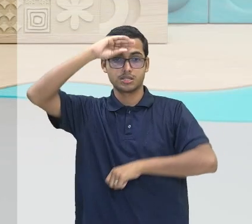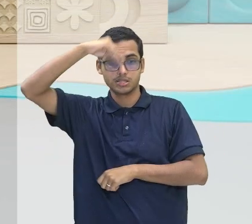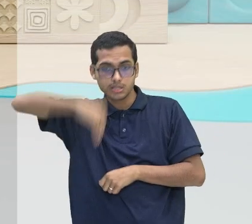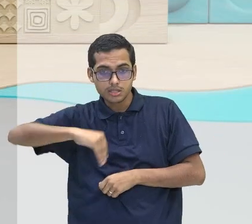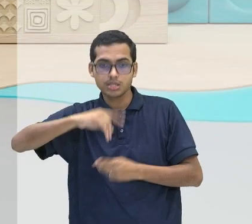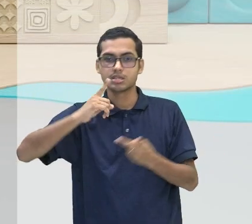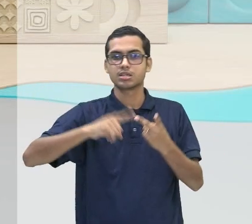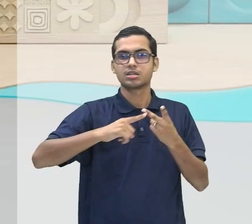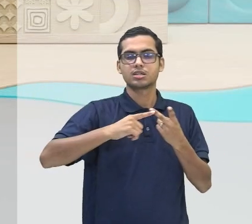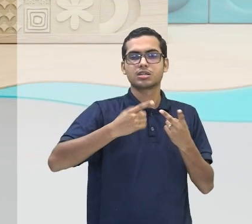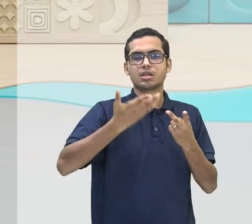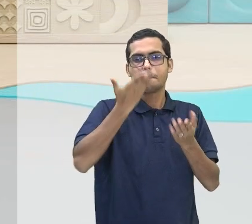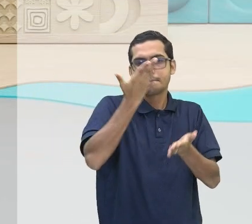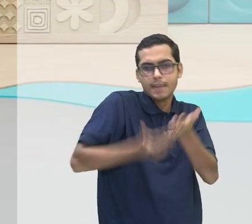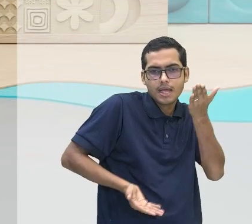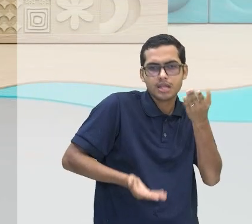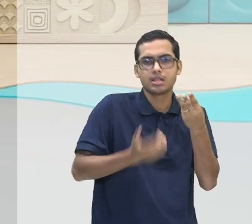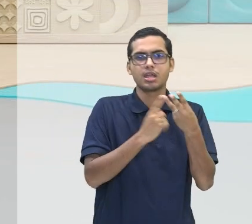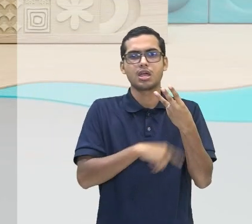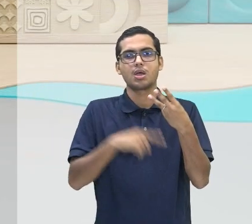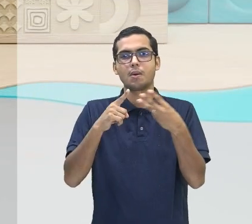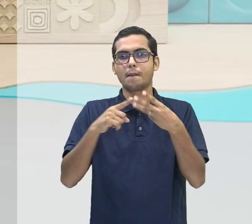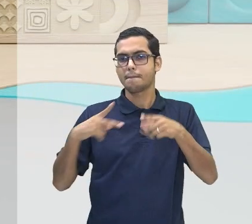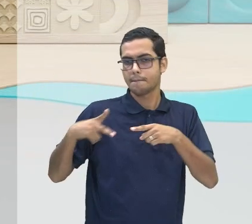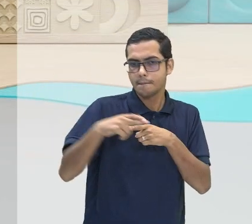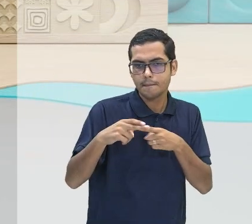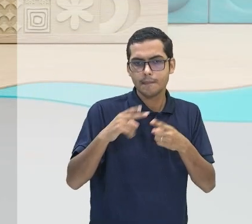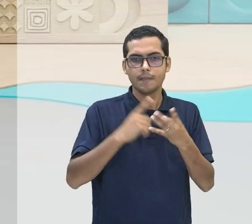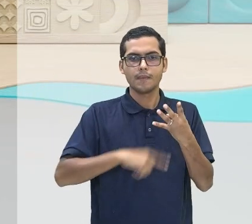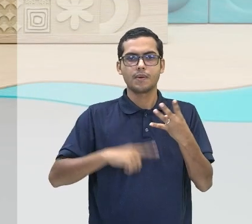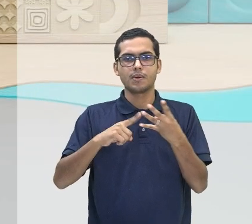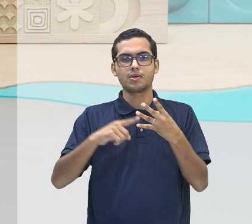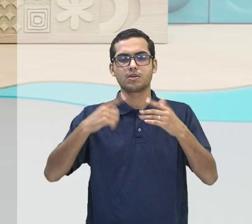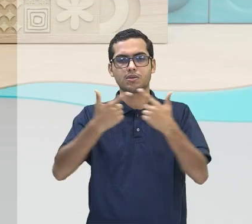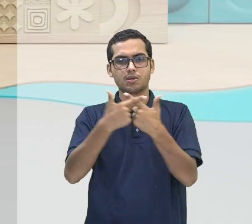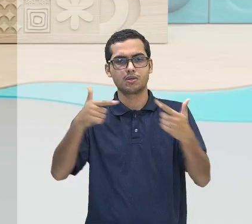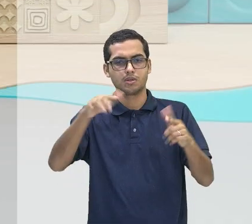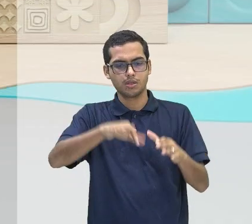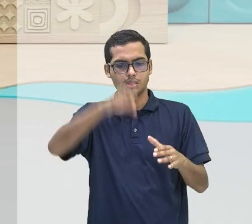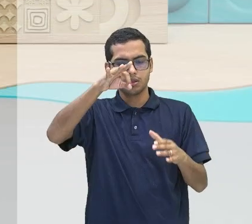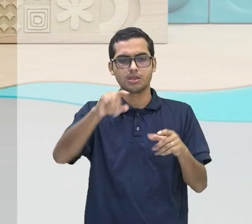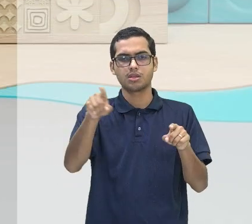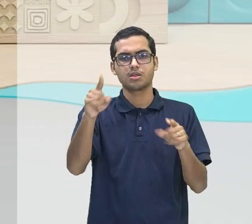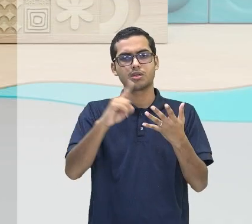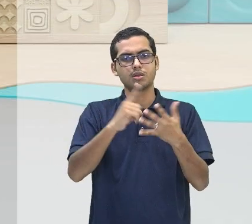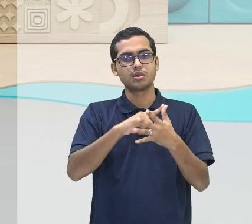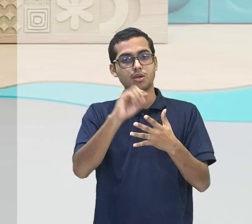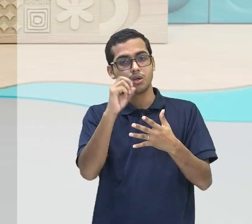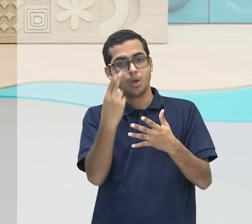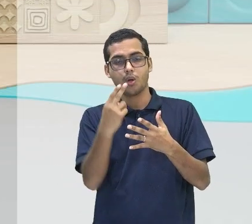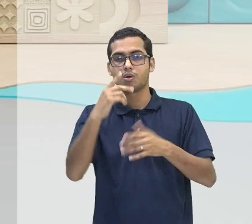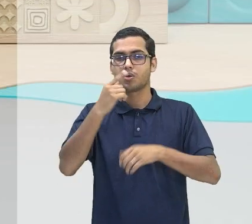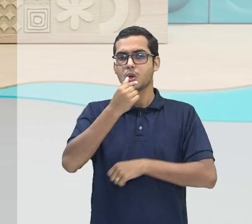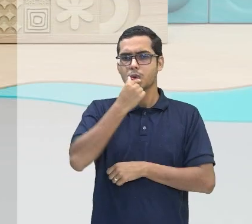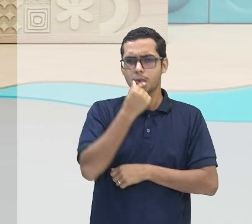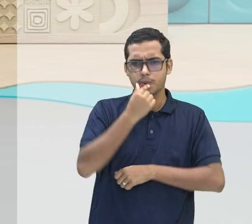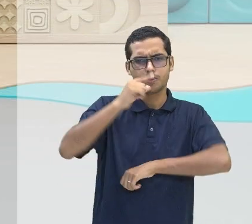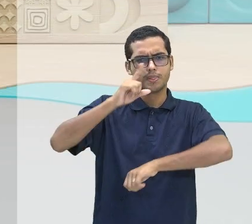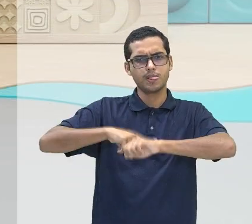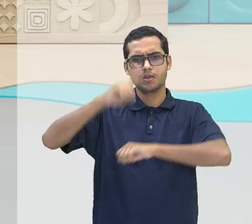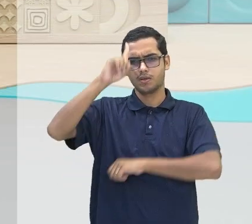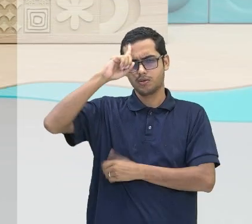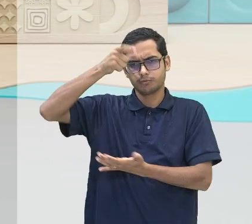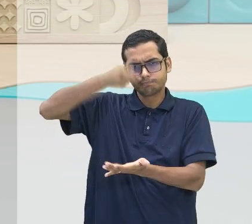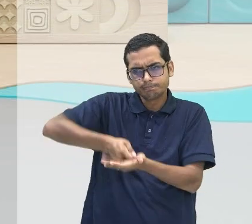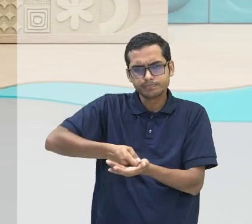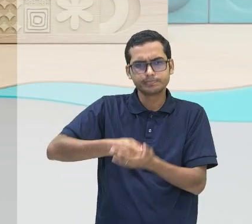sentidos, placar de pontos, sorteio ou decisão do árbitro. Então, essas questões ali podem fazer com